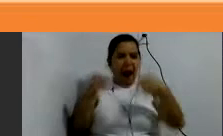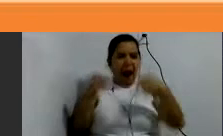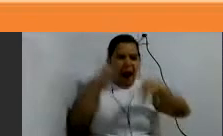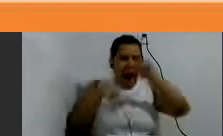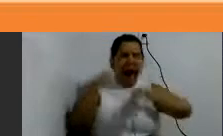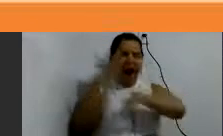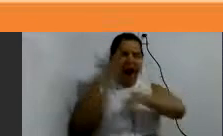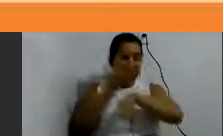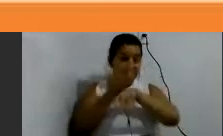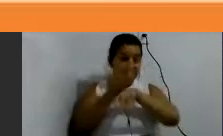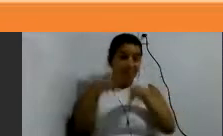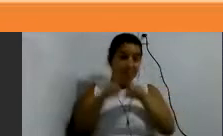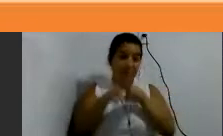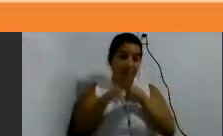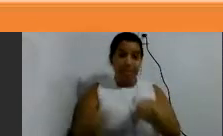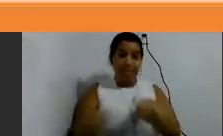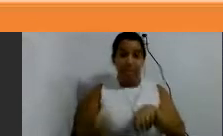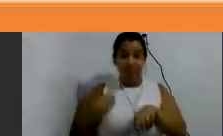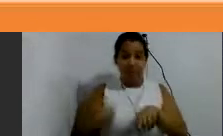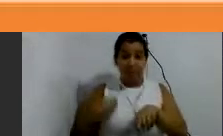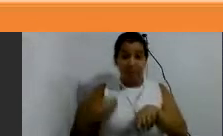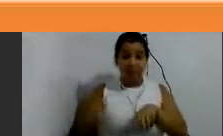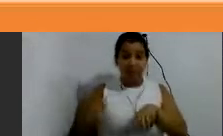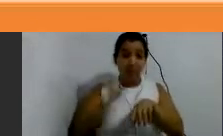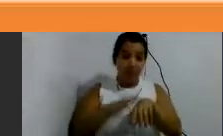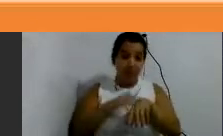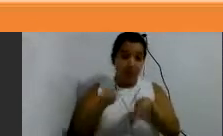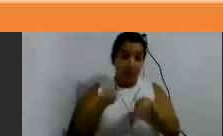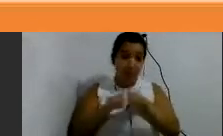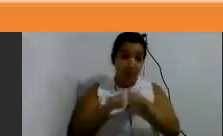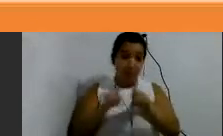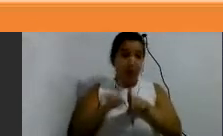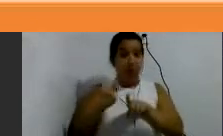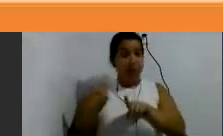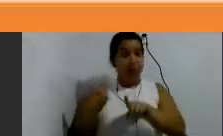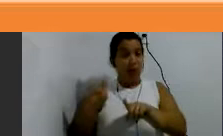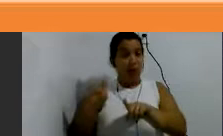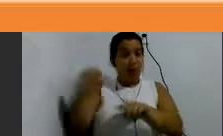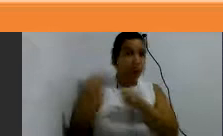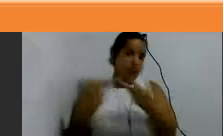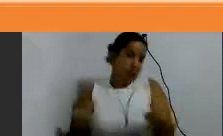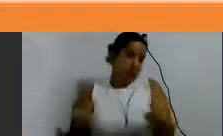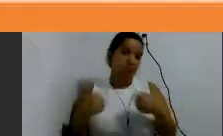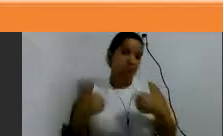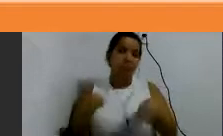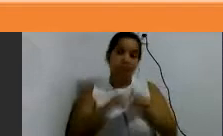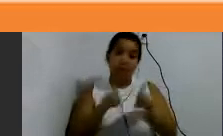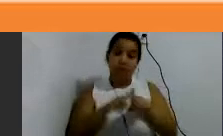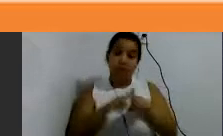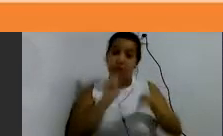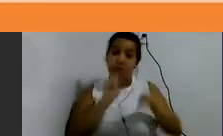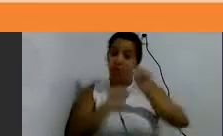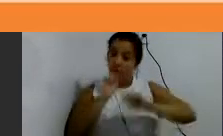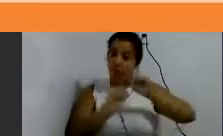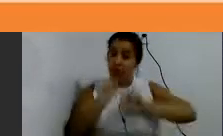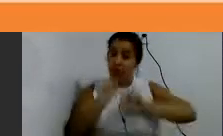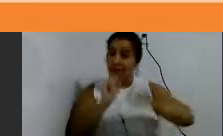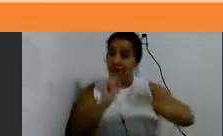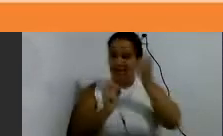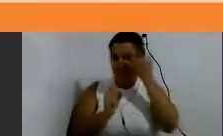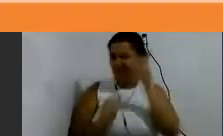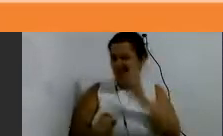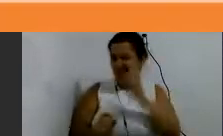material quanto à presença de leishmania ou não. E também é um diagnóstico que não é fácil, porque